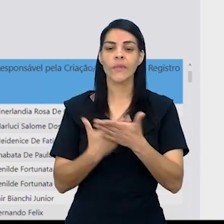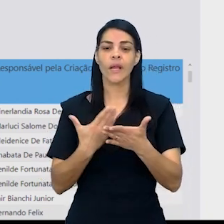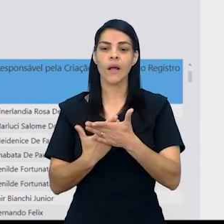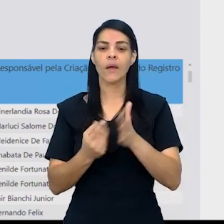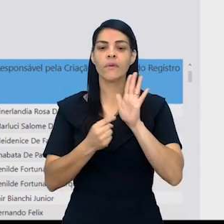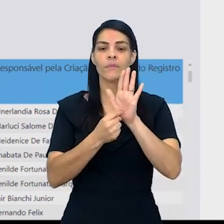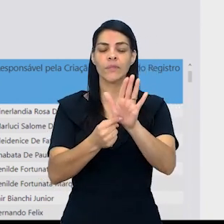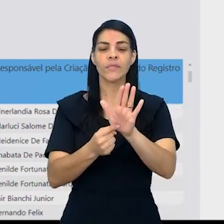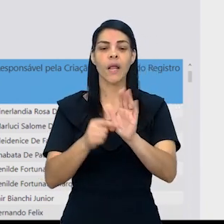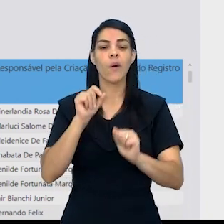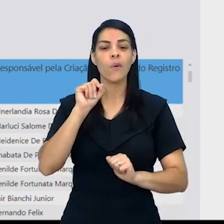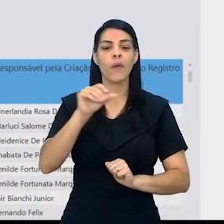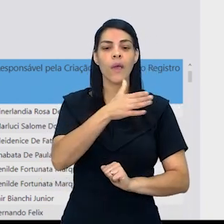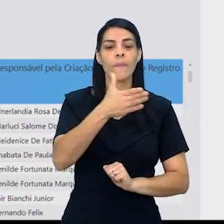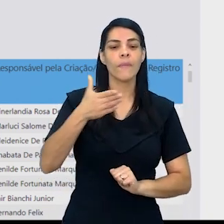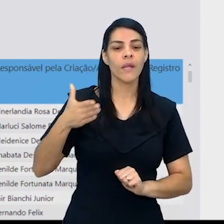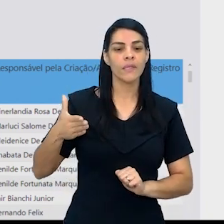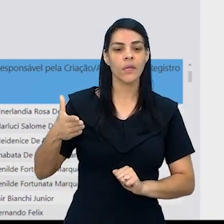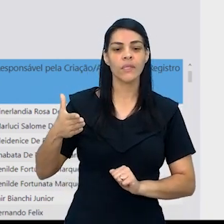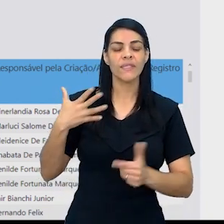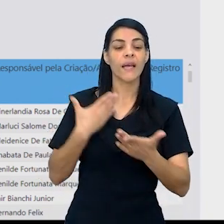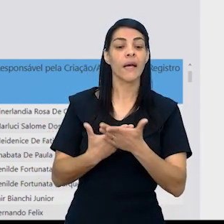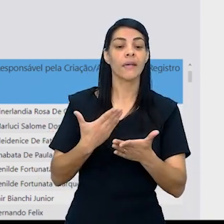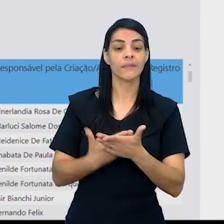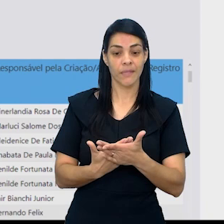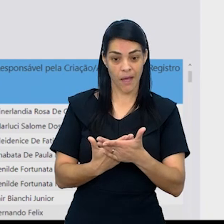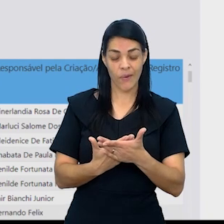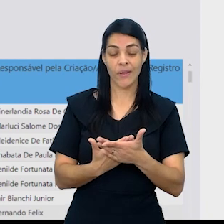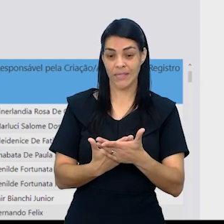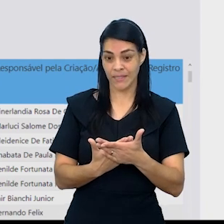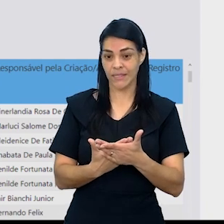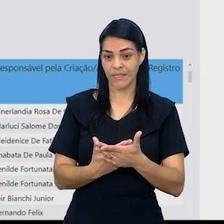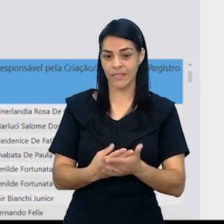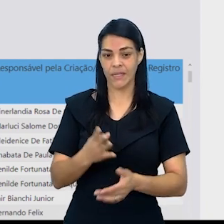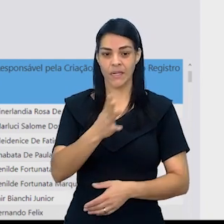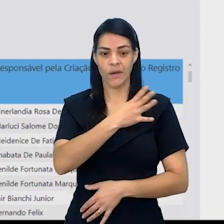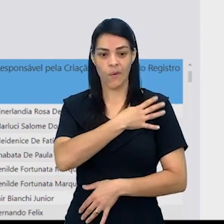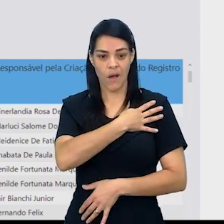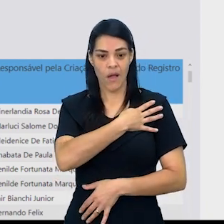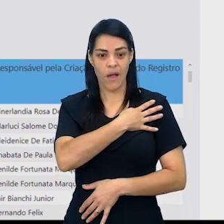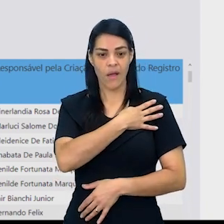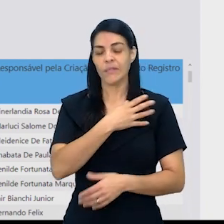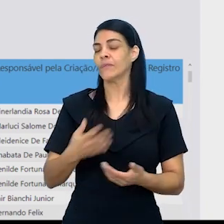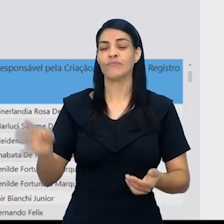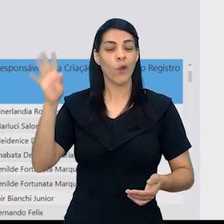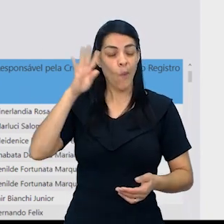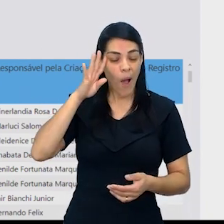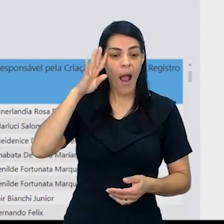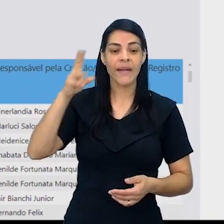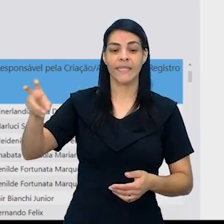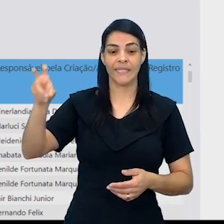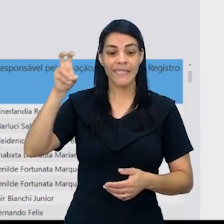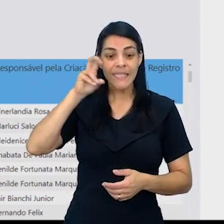aparecer aí para nós as aulas aí de quarta de quinta-feira e